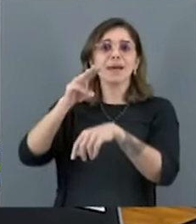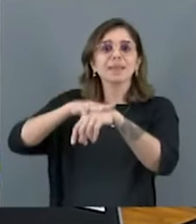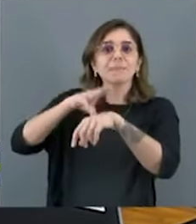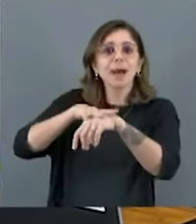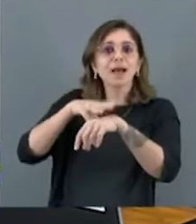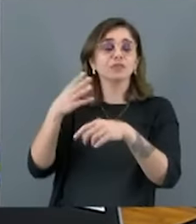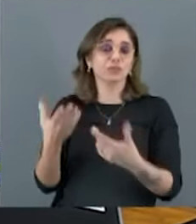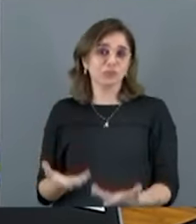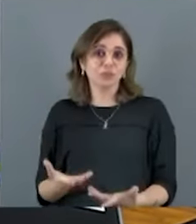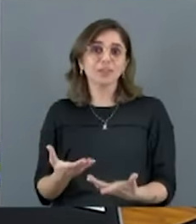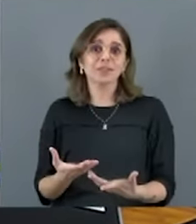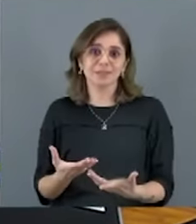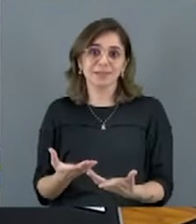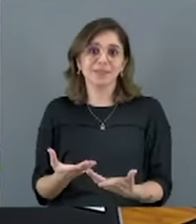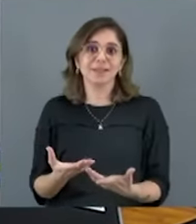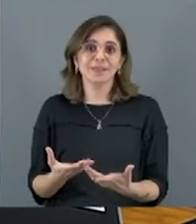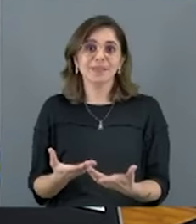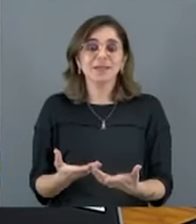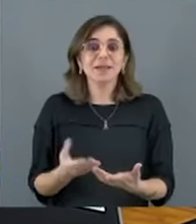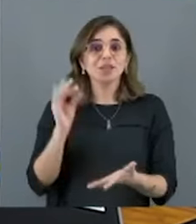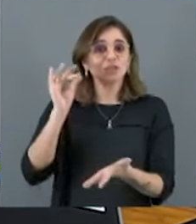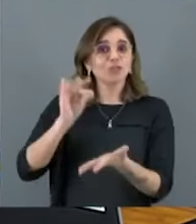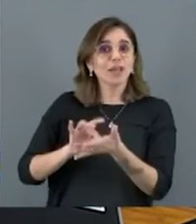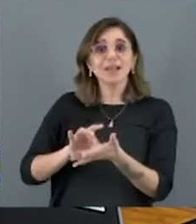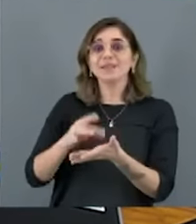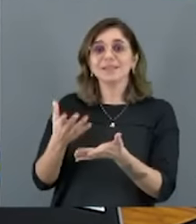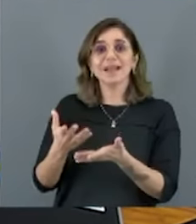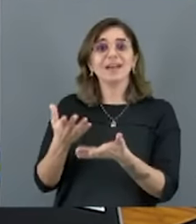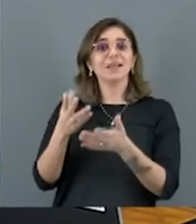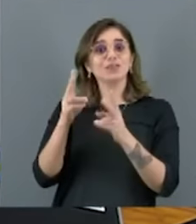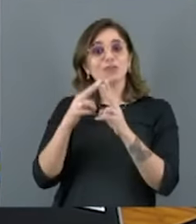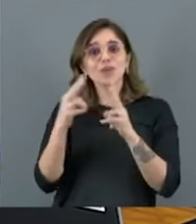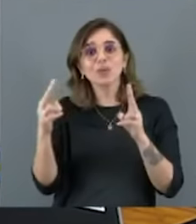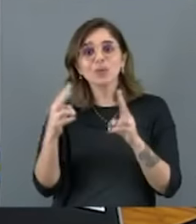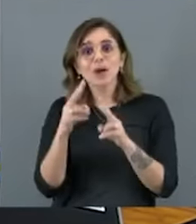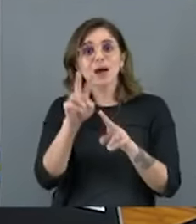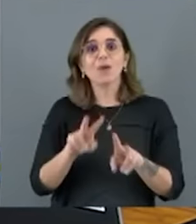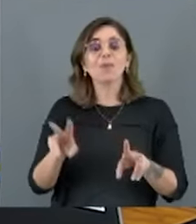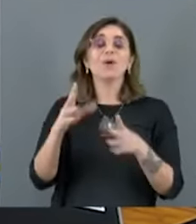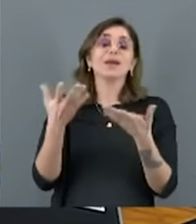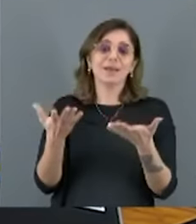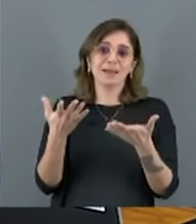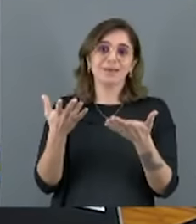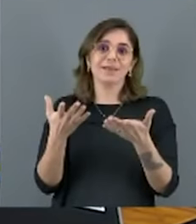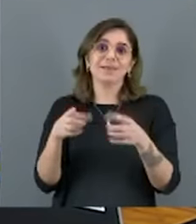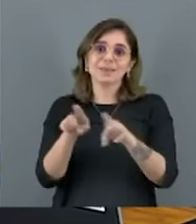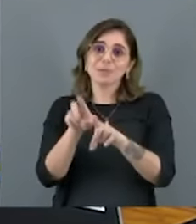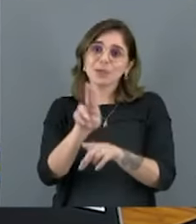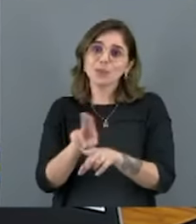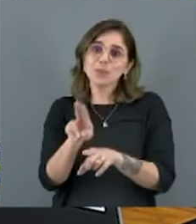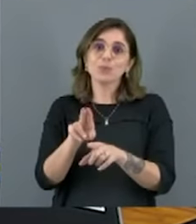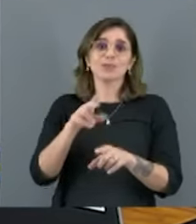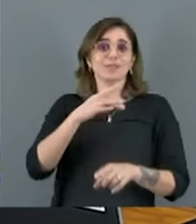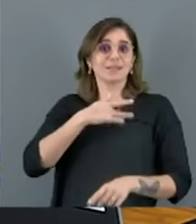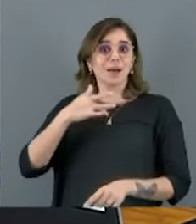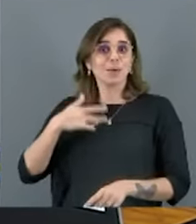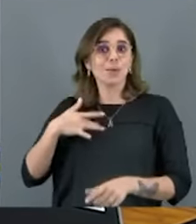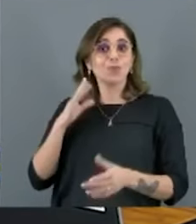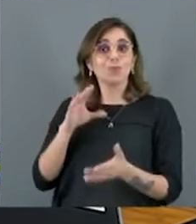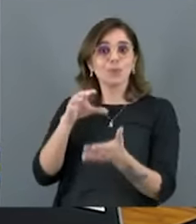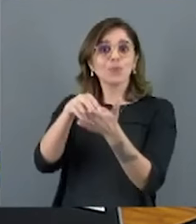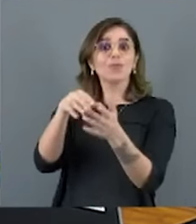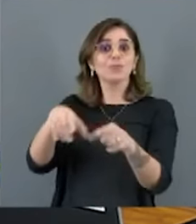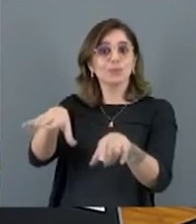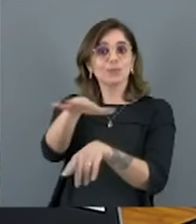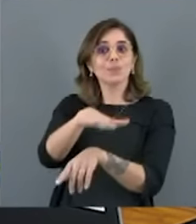no jogo de realidade virtual. E também em várias instituições de saúde que têm utilizado também jogos de realidade virtual